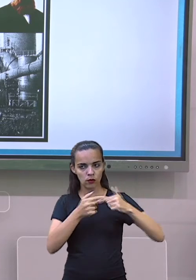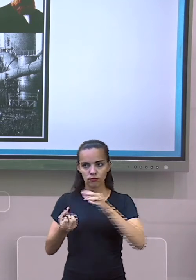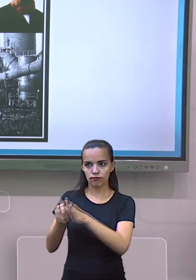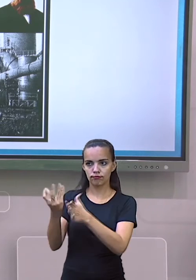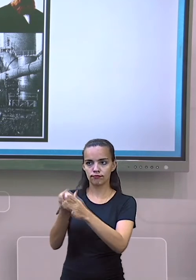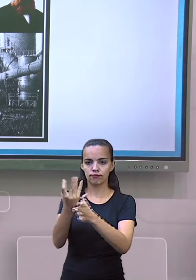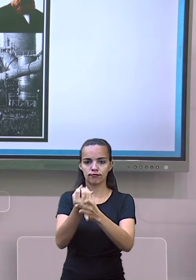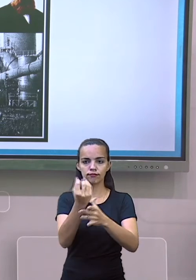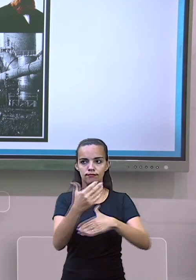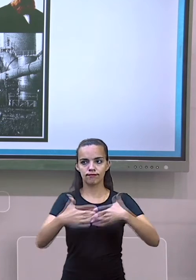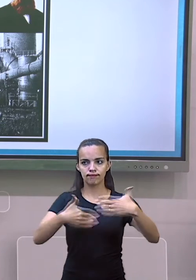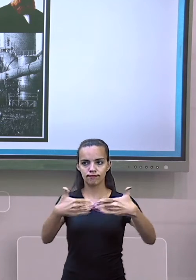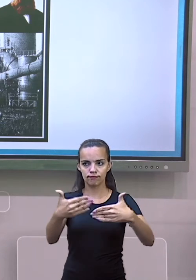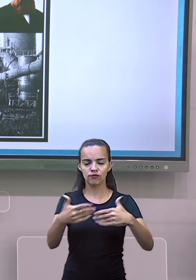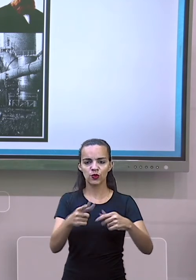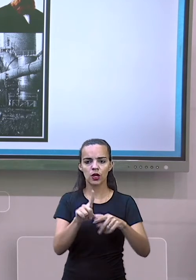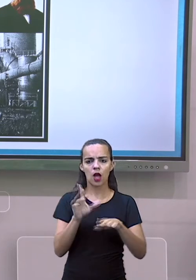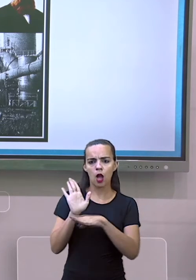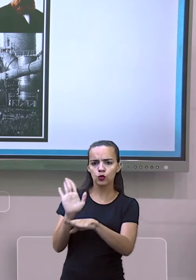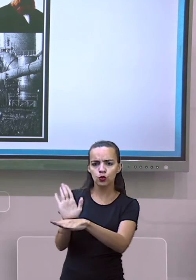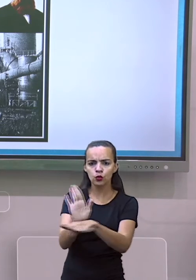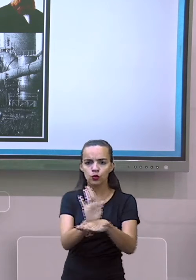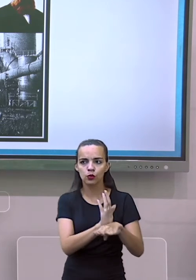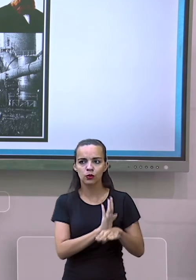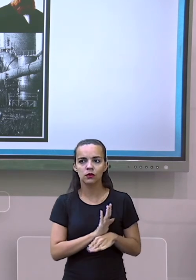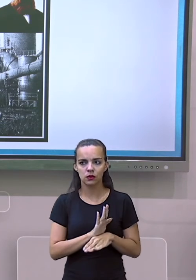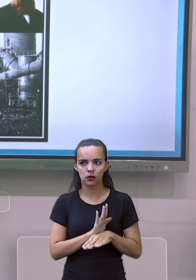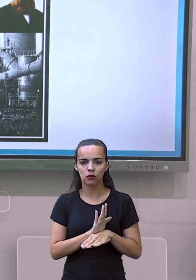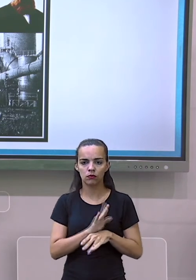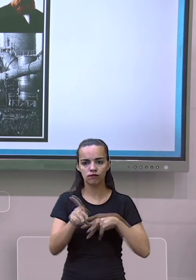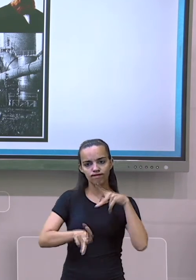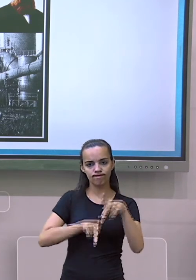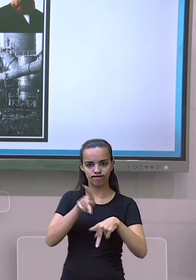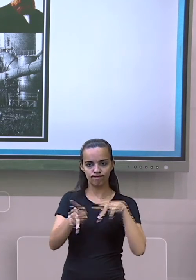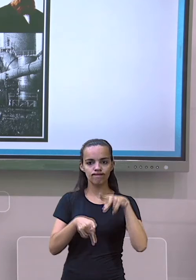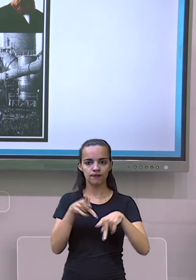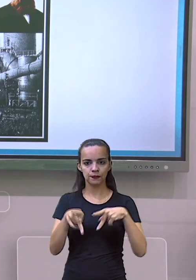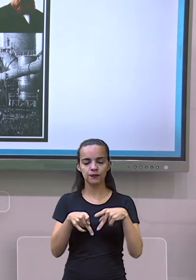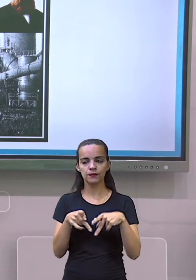e passando para nós, investindo na população.